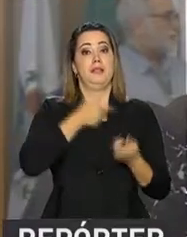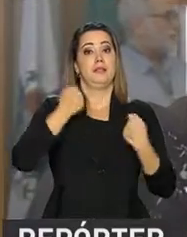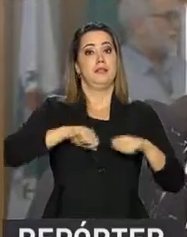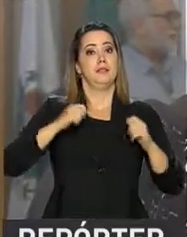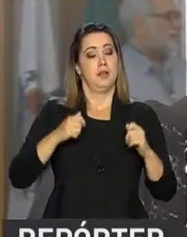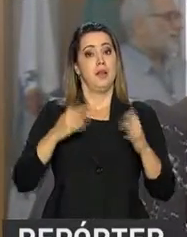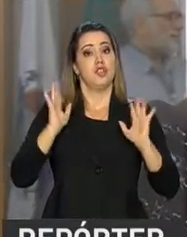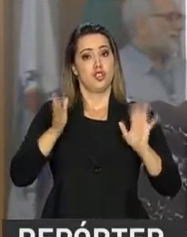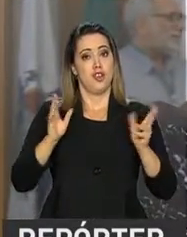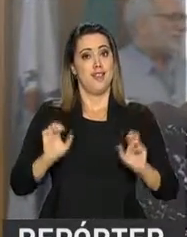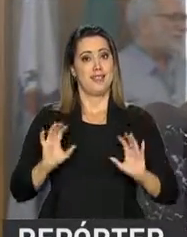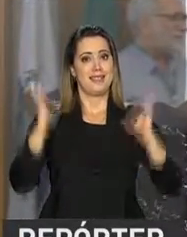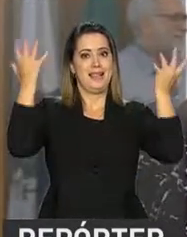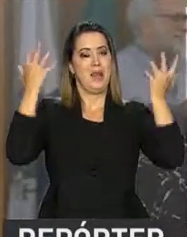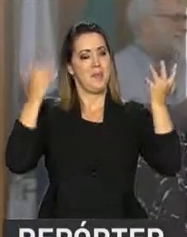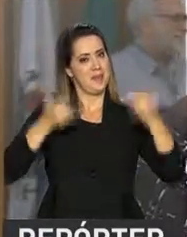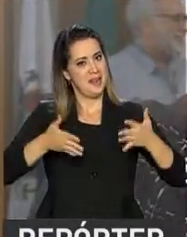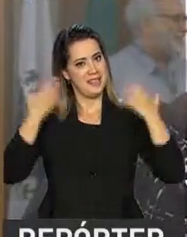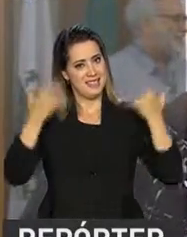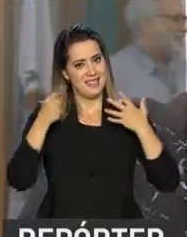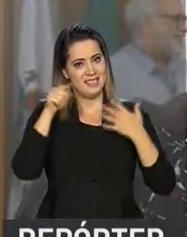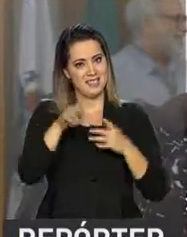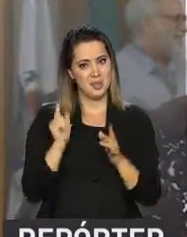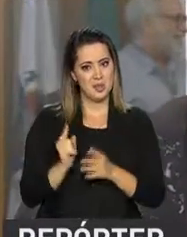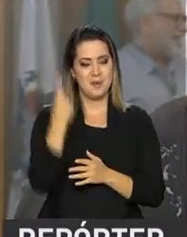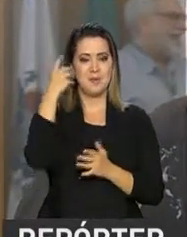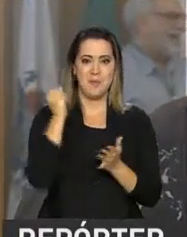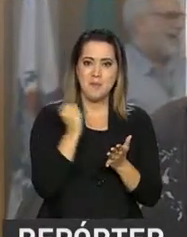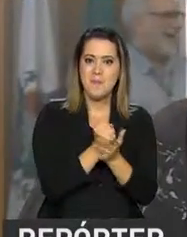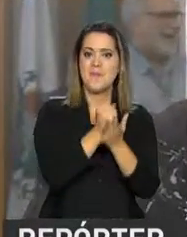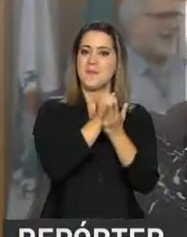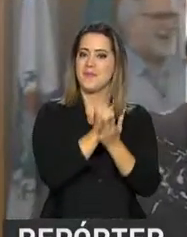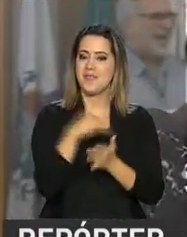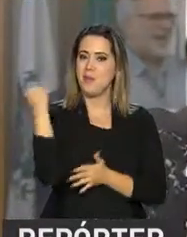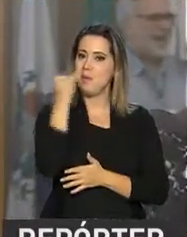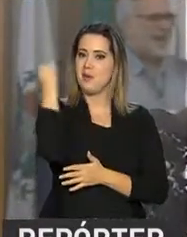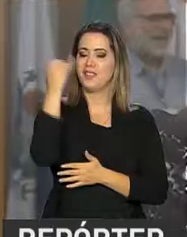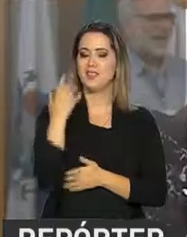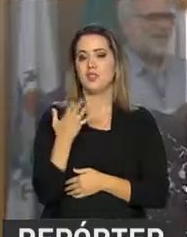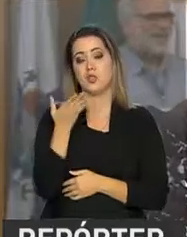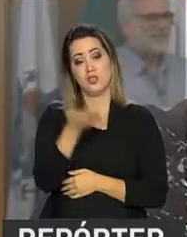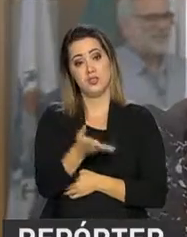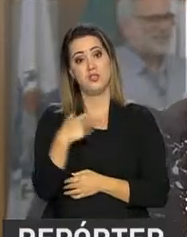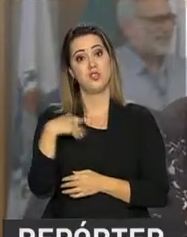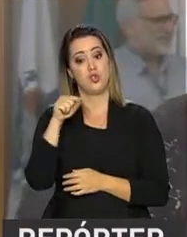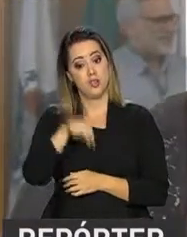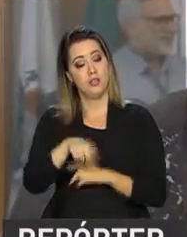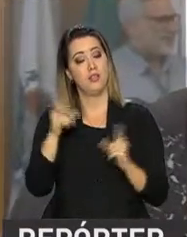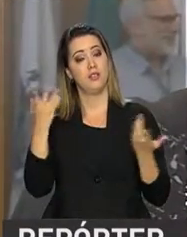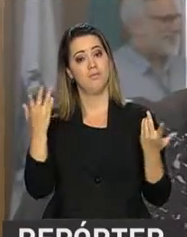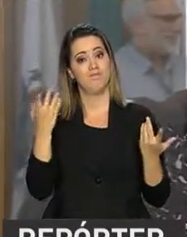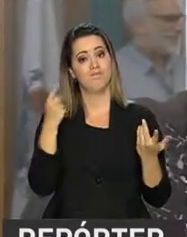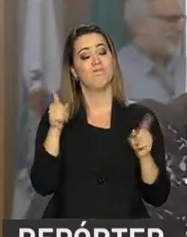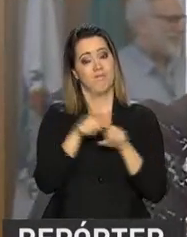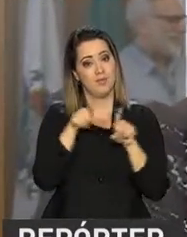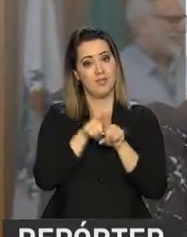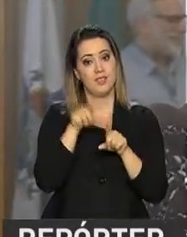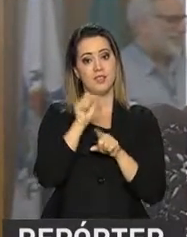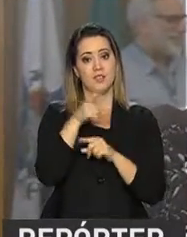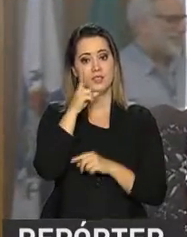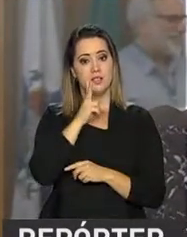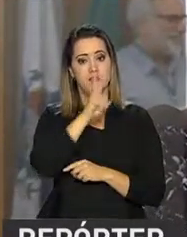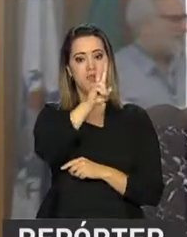celebrar esta primeira esse primeiro marco e é por isso que nós estamos aqui além de já é termos aí